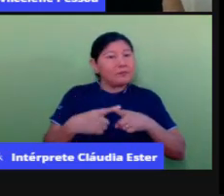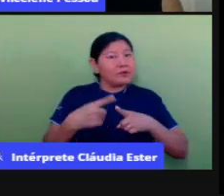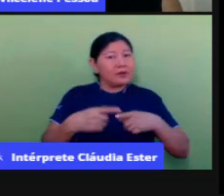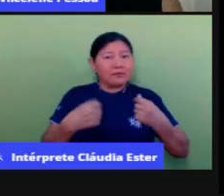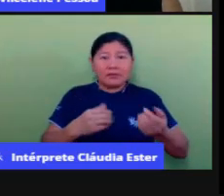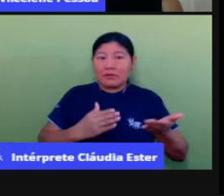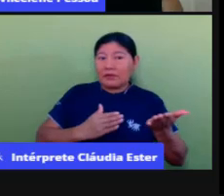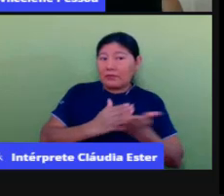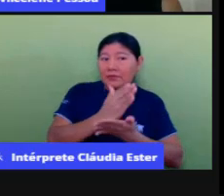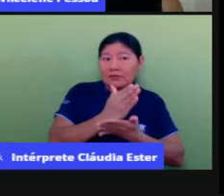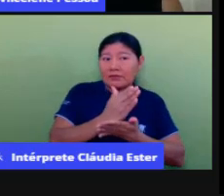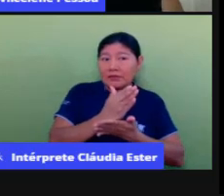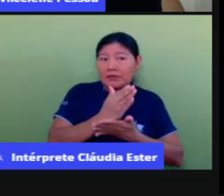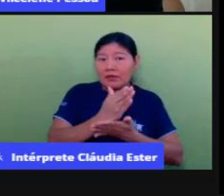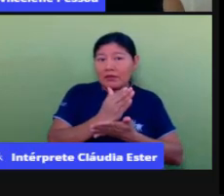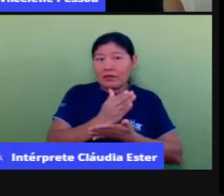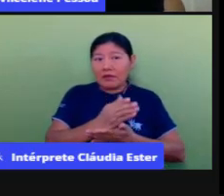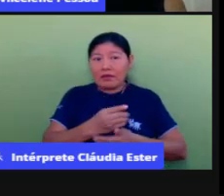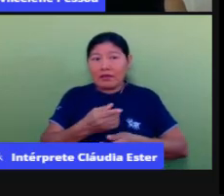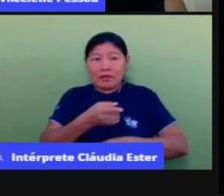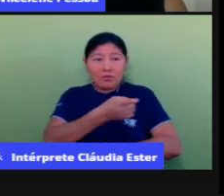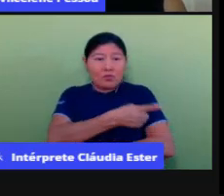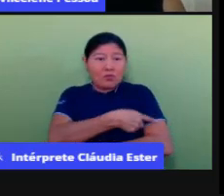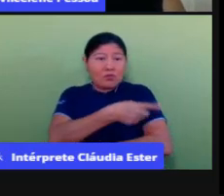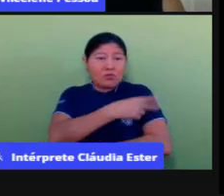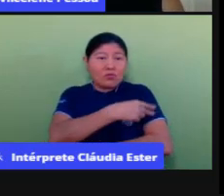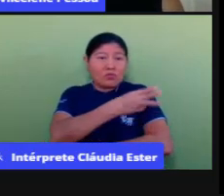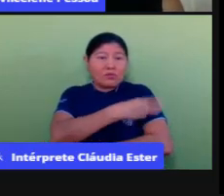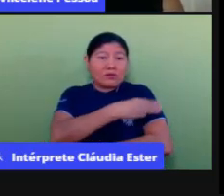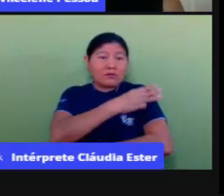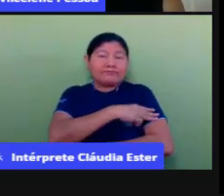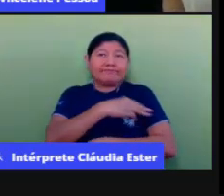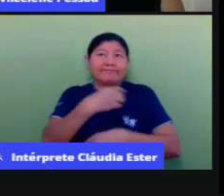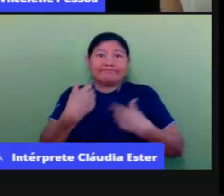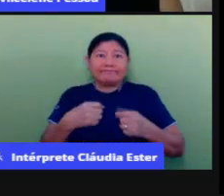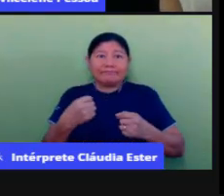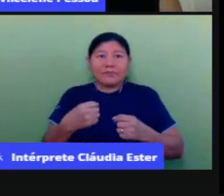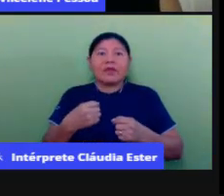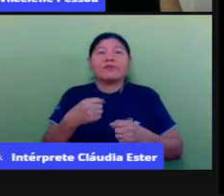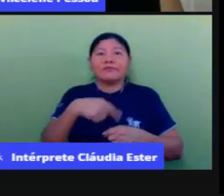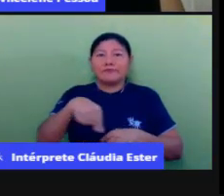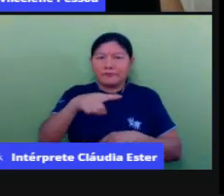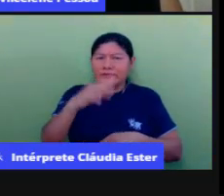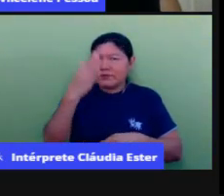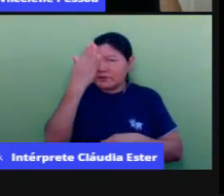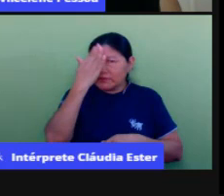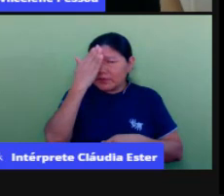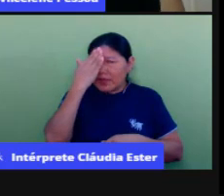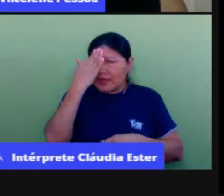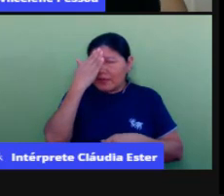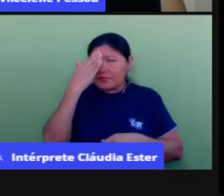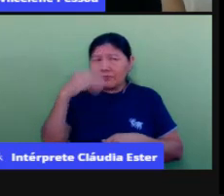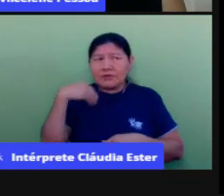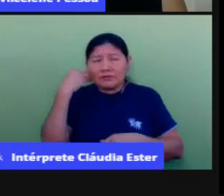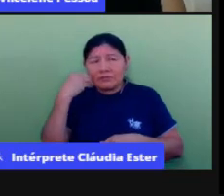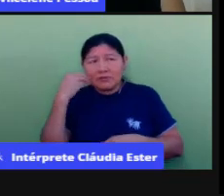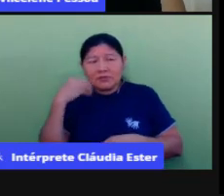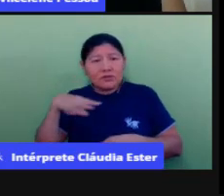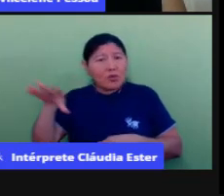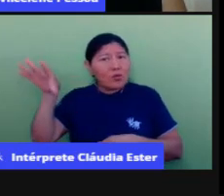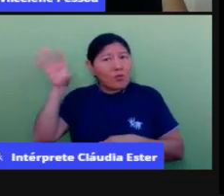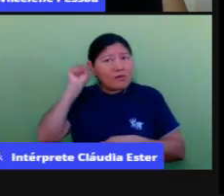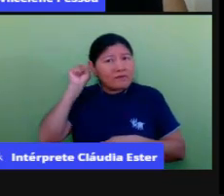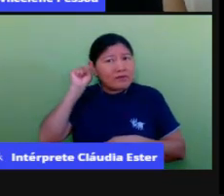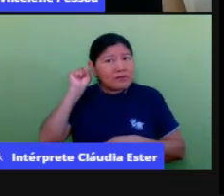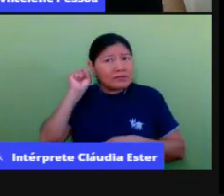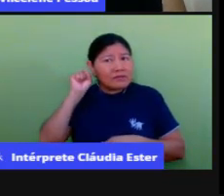quem está envolvido na educação sabe o quanto esse assunto foi polêmico ano passado, e os órgãos